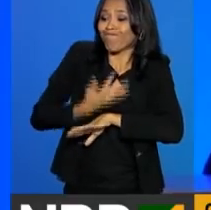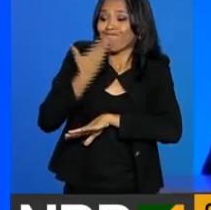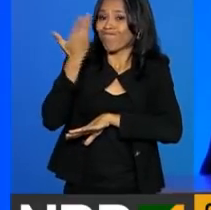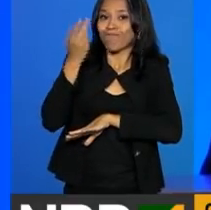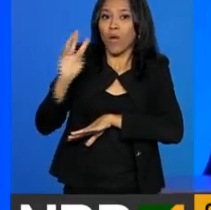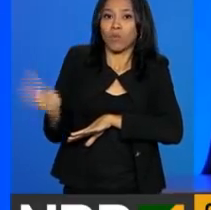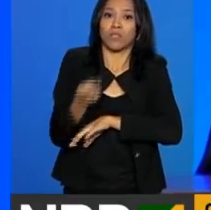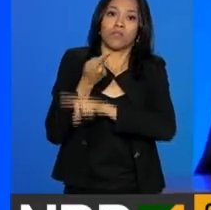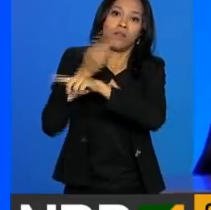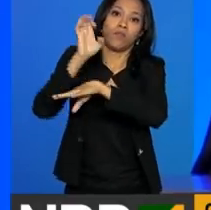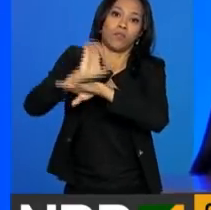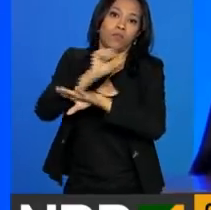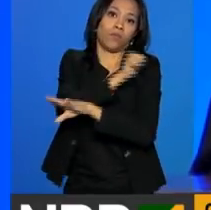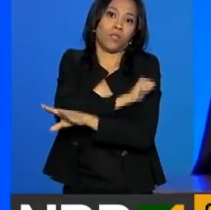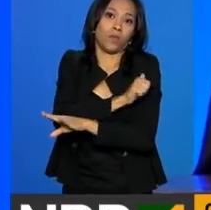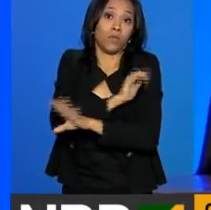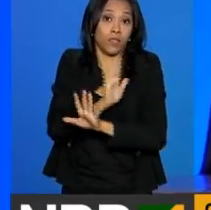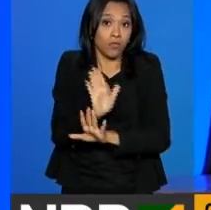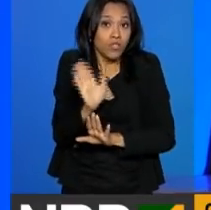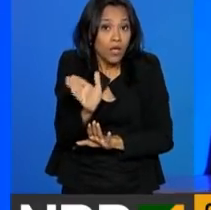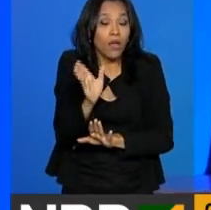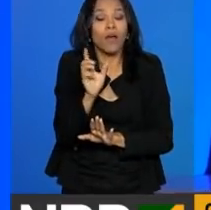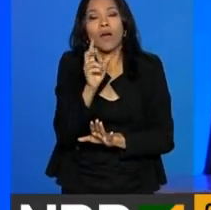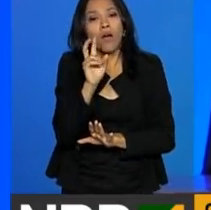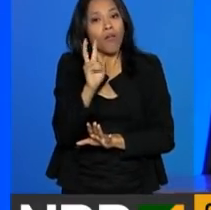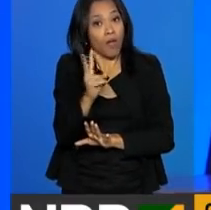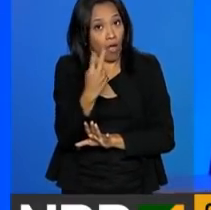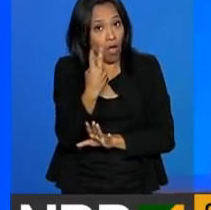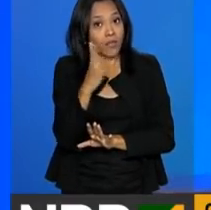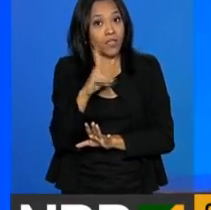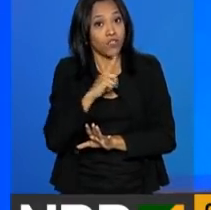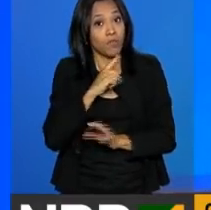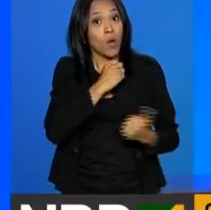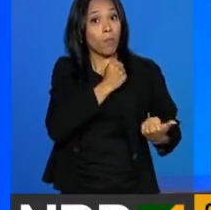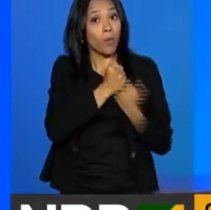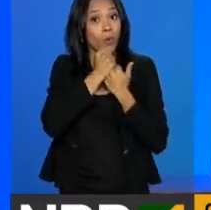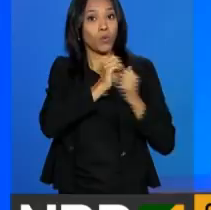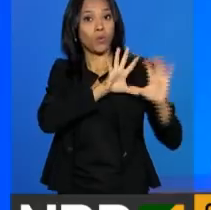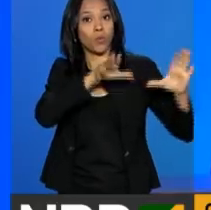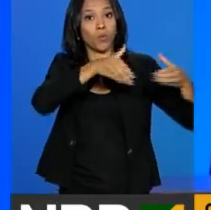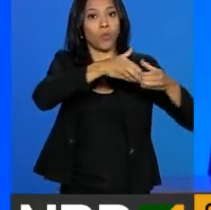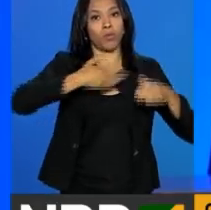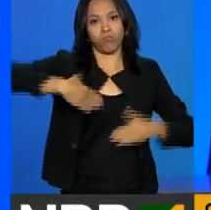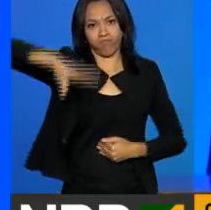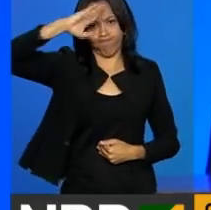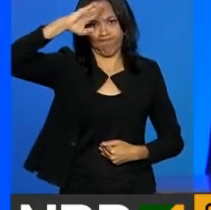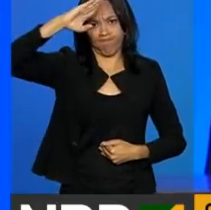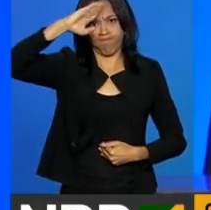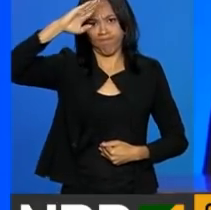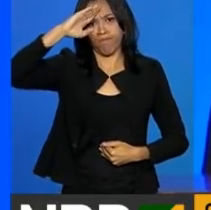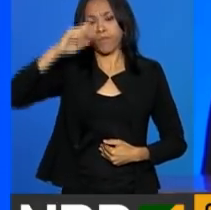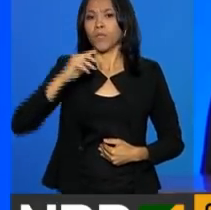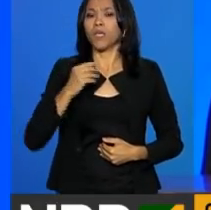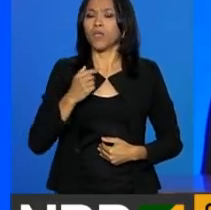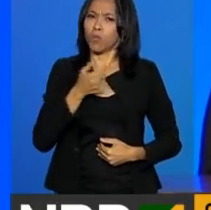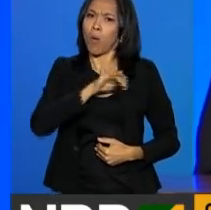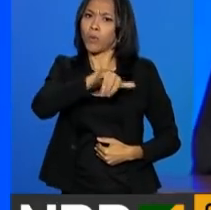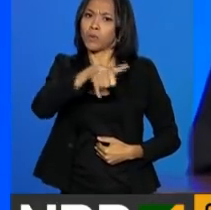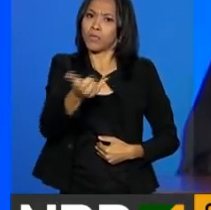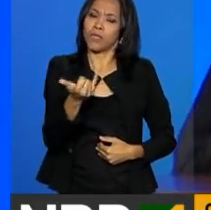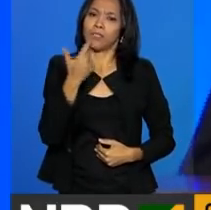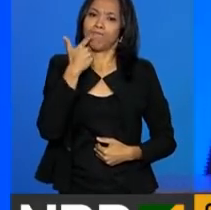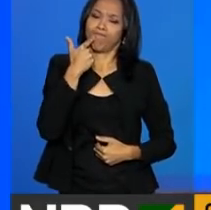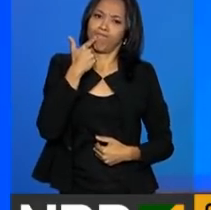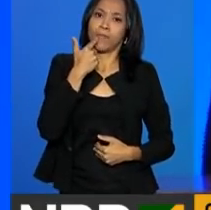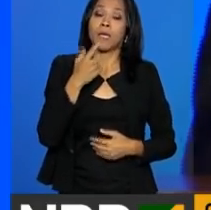ocorrendo nós já tínhamos colocado lá vejam bem eu tive a colaboração das forças armadas é numa certa oportunidade nós constatamos